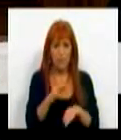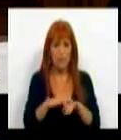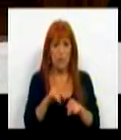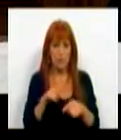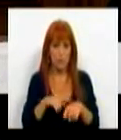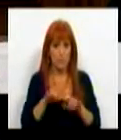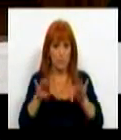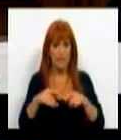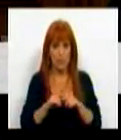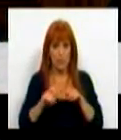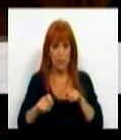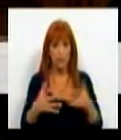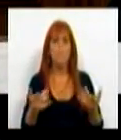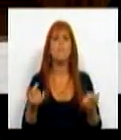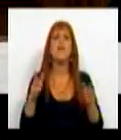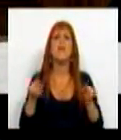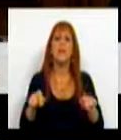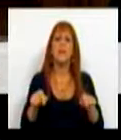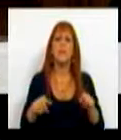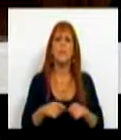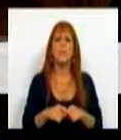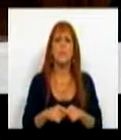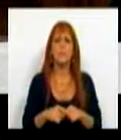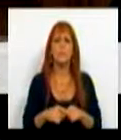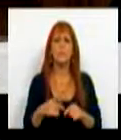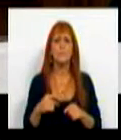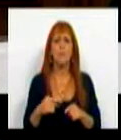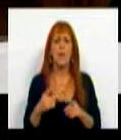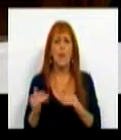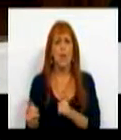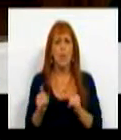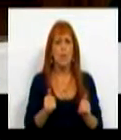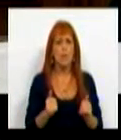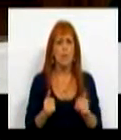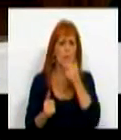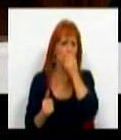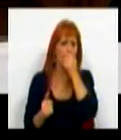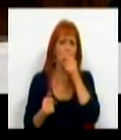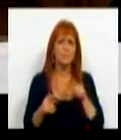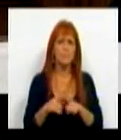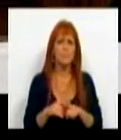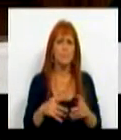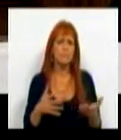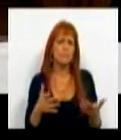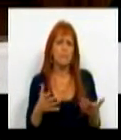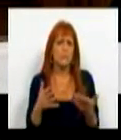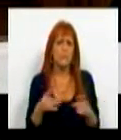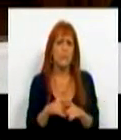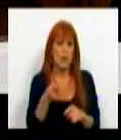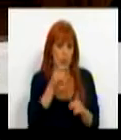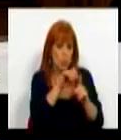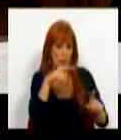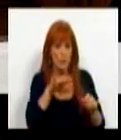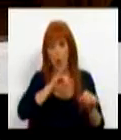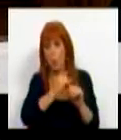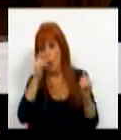do ciclo. Agora, isto é um lado, digamos assim, do Banif.